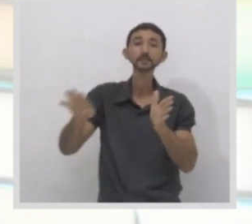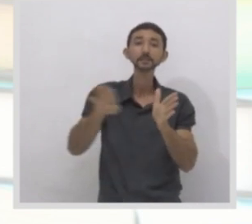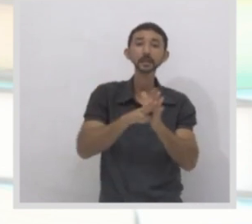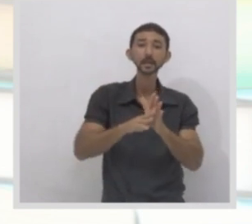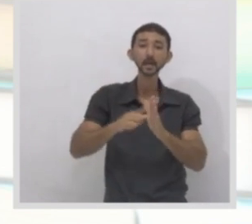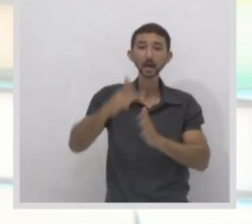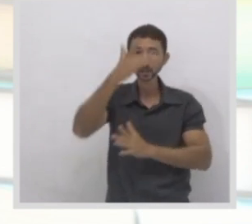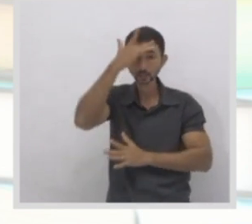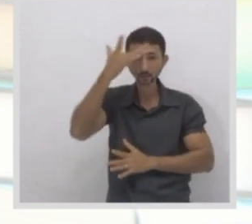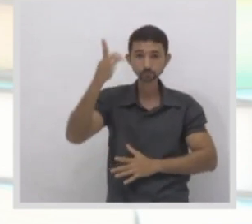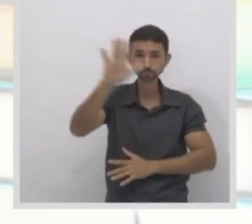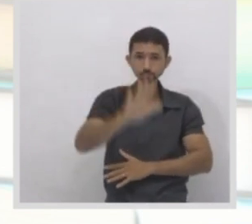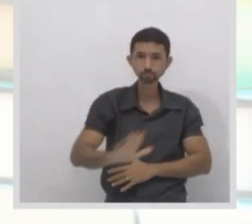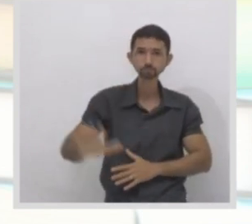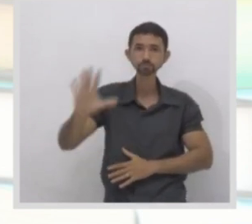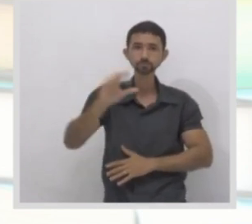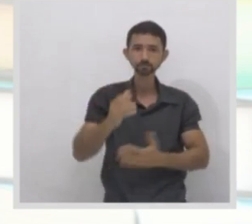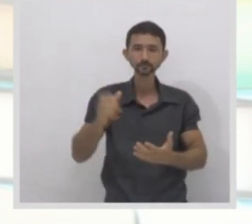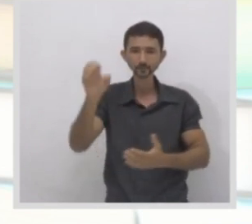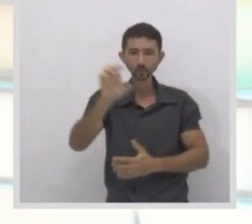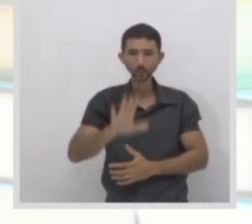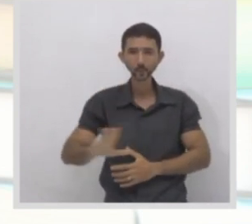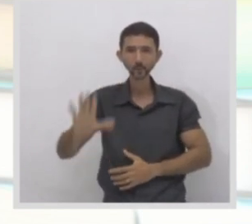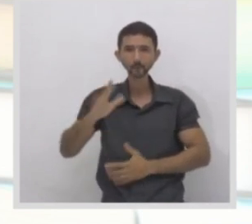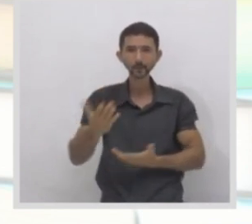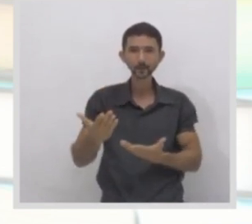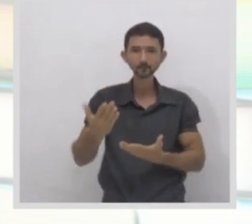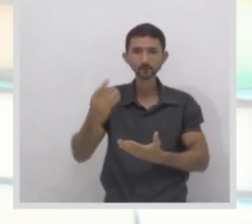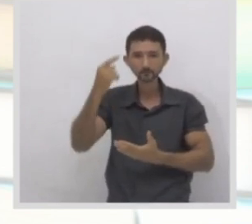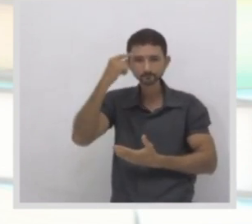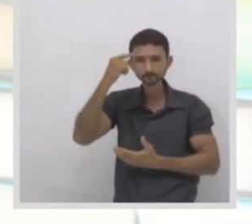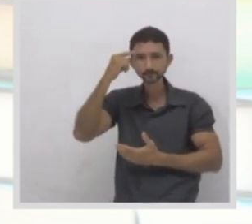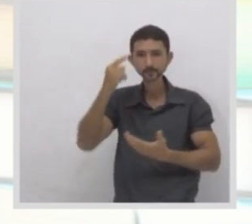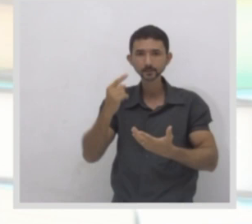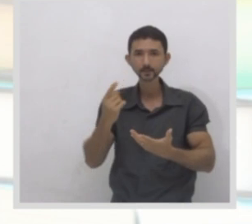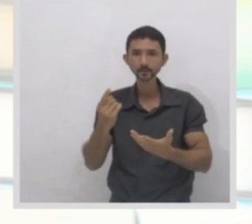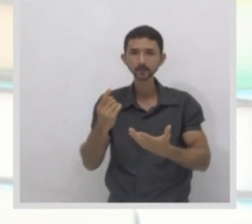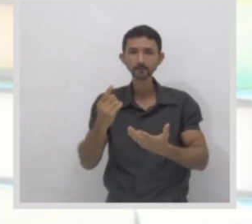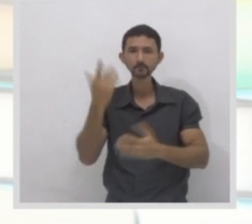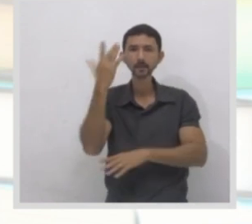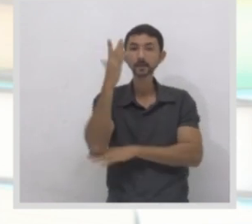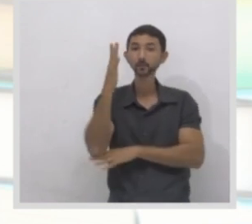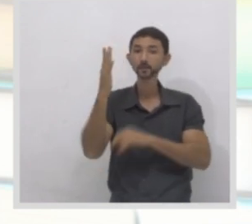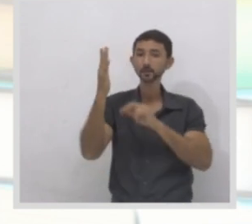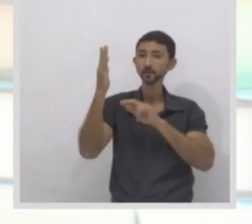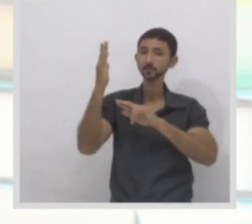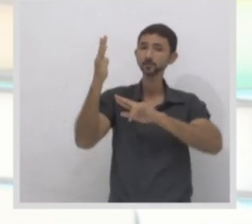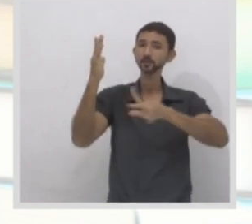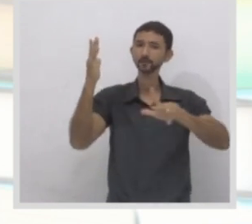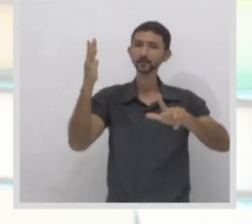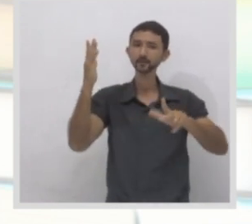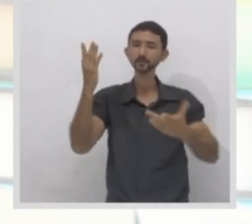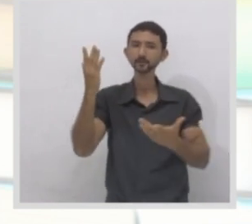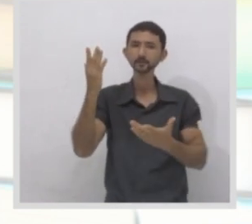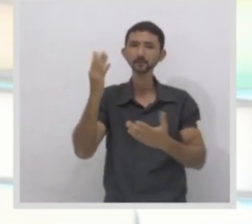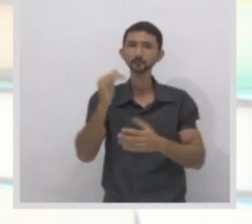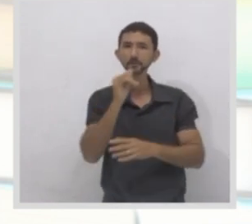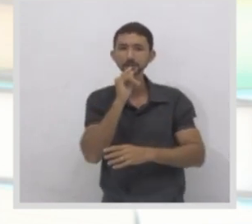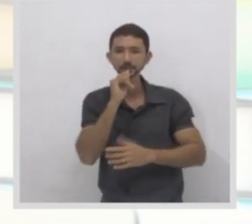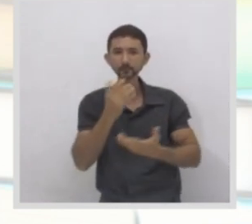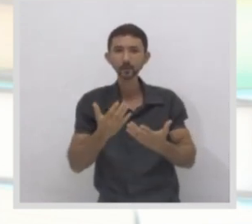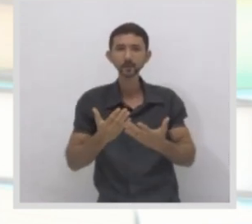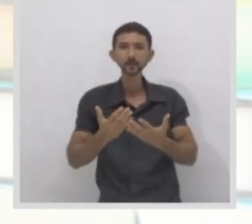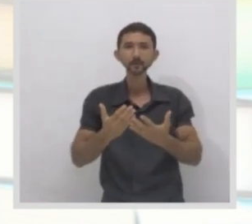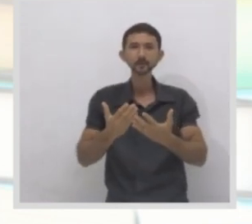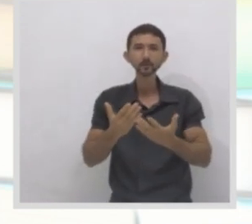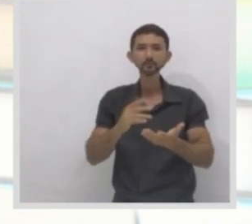europeu traz uma outra concepção de natureza, né? Ora, por trás dessa concepção de natureza,